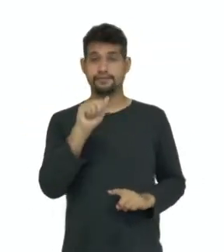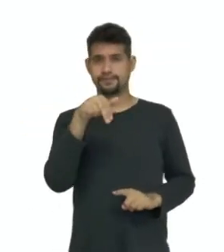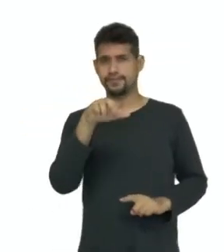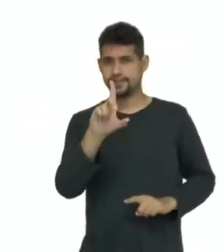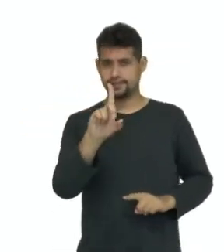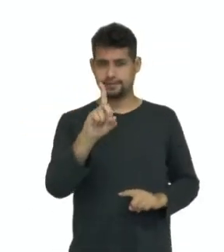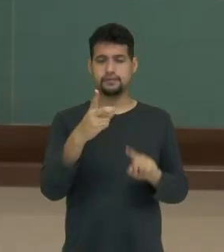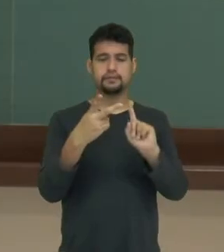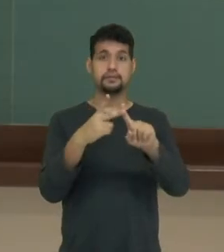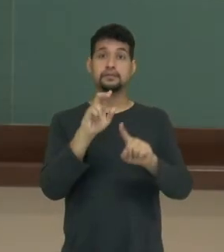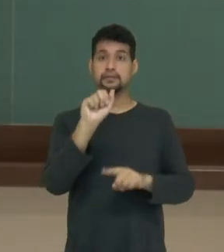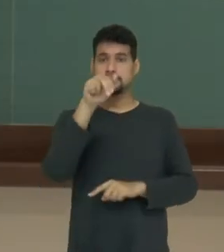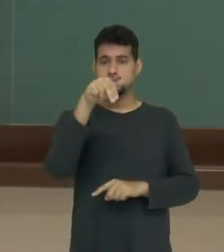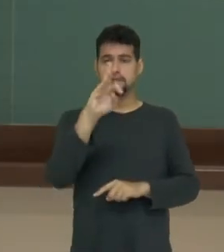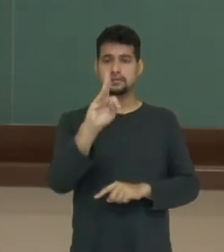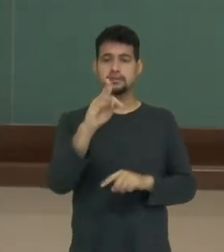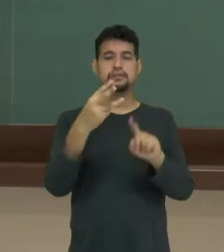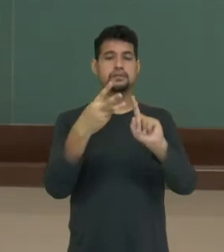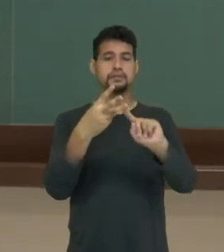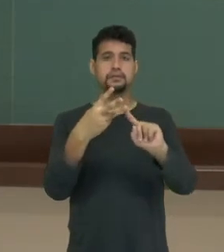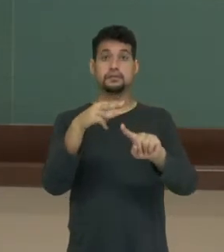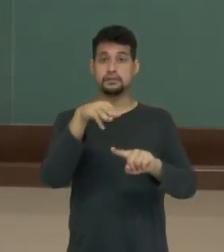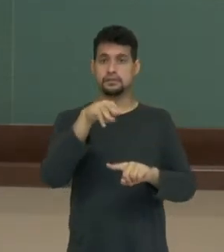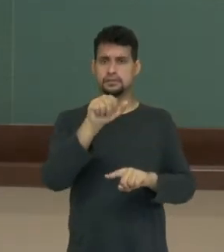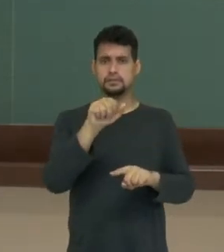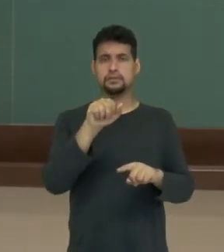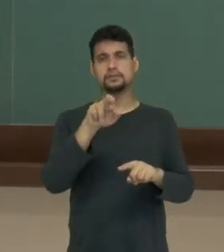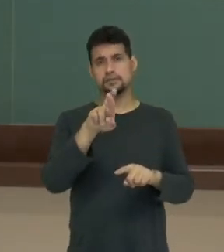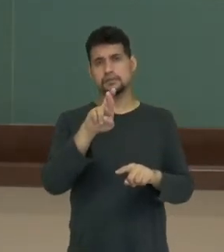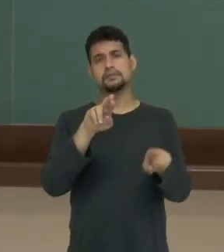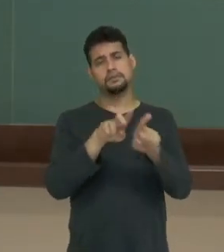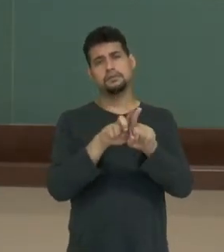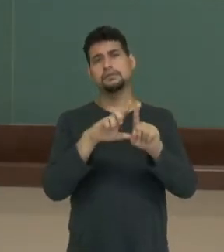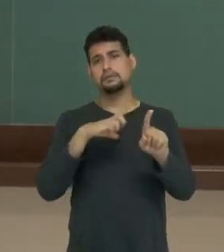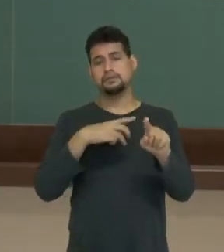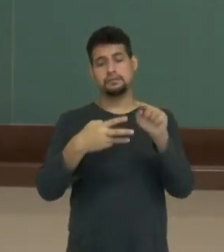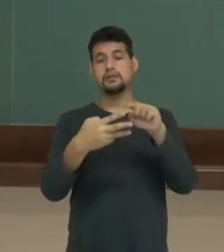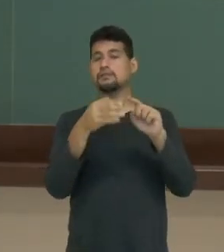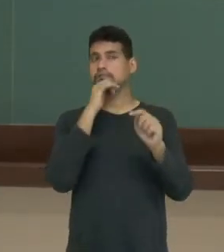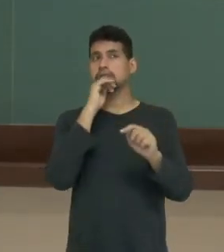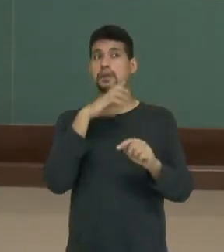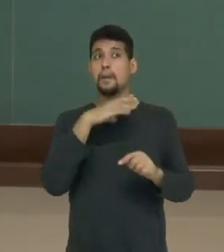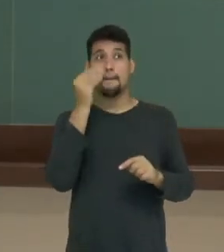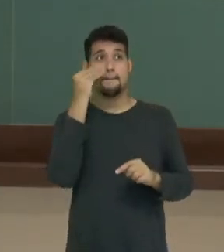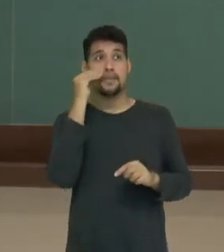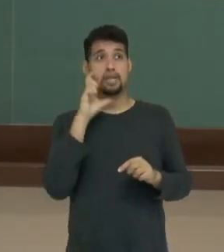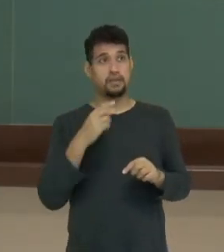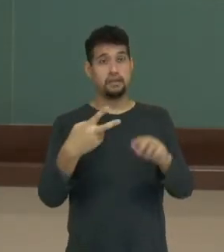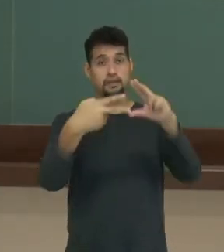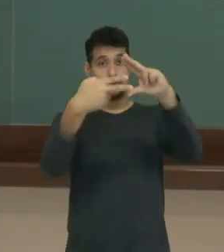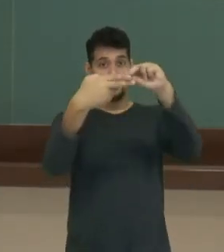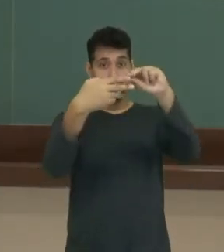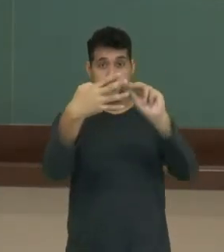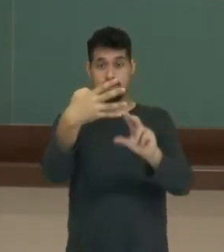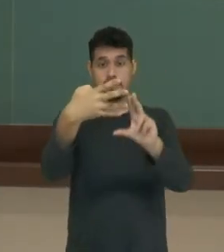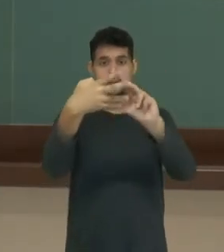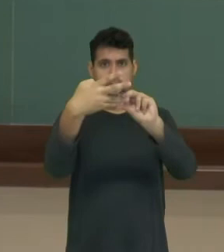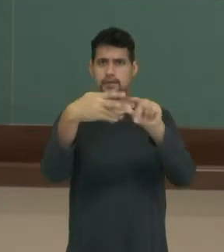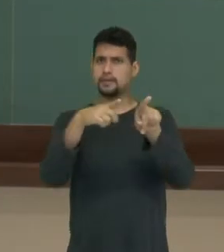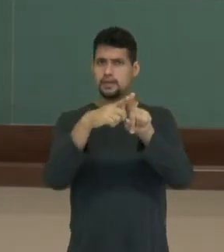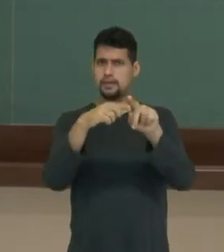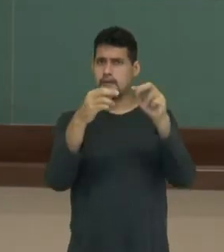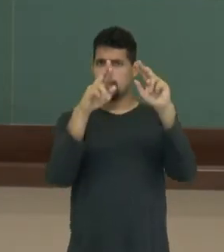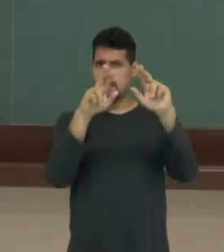Antônio Carlos e depois eu tenho com o Anderson e a Mariana. Já são 2. Quando o Antônio Carlos está